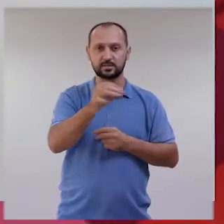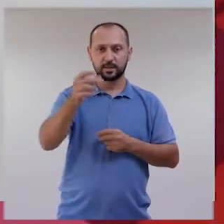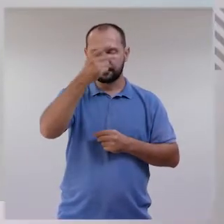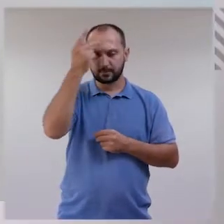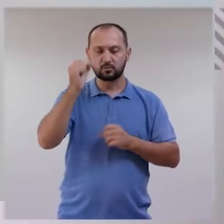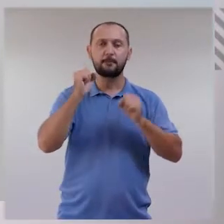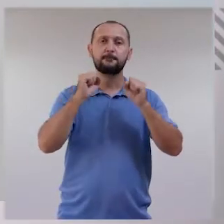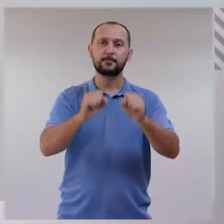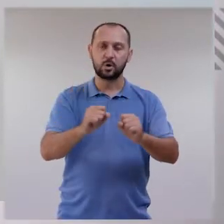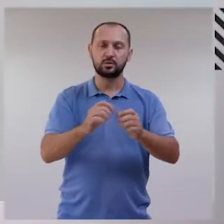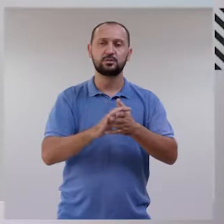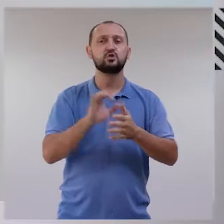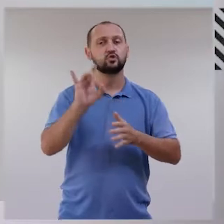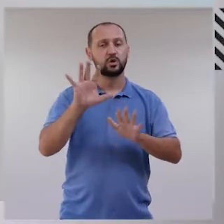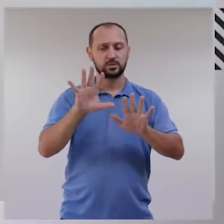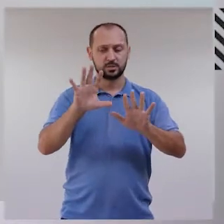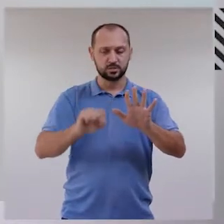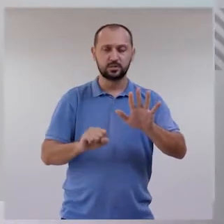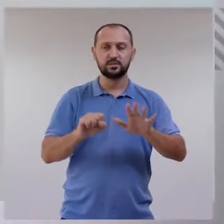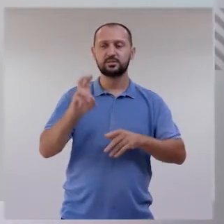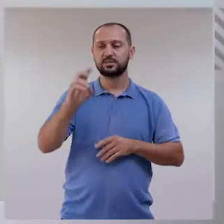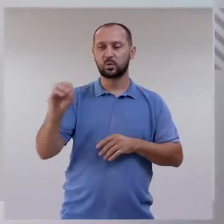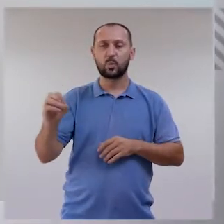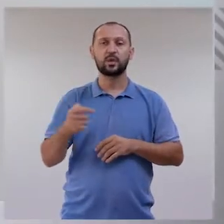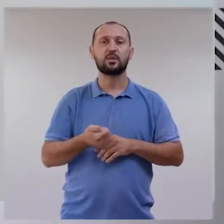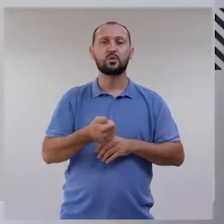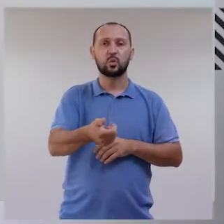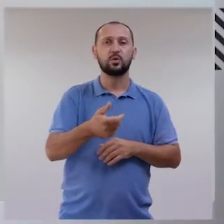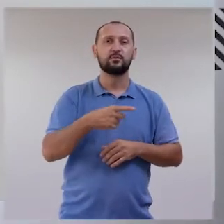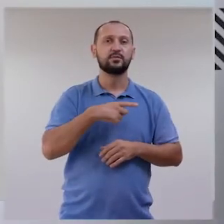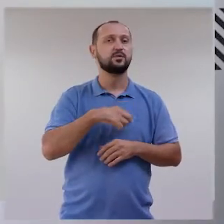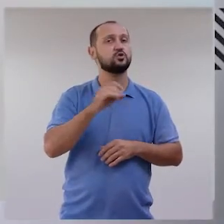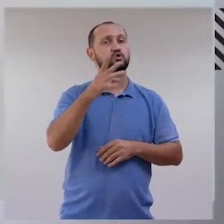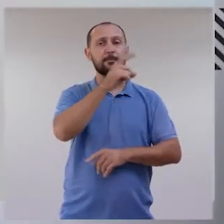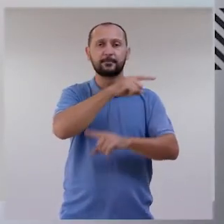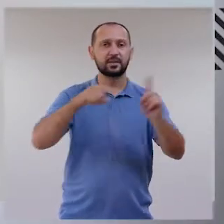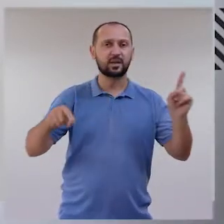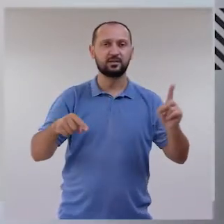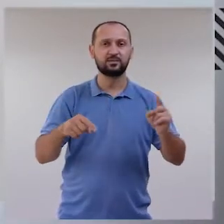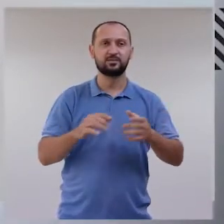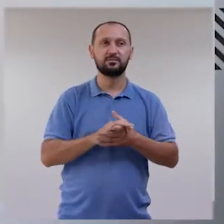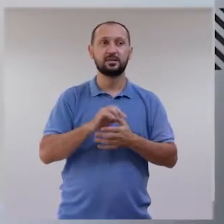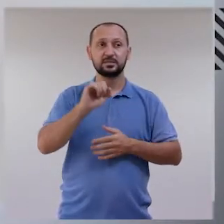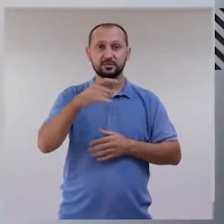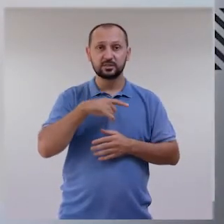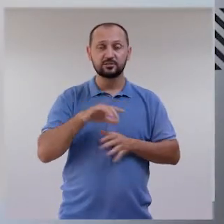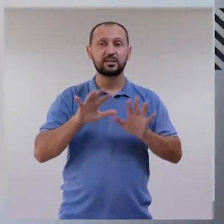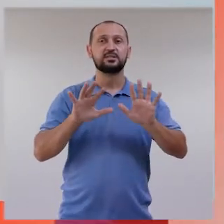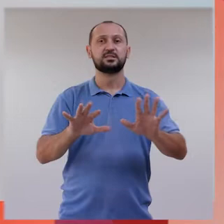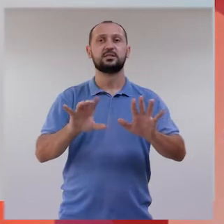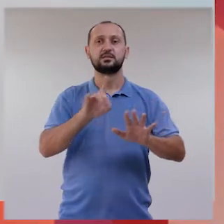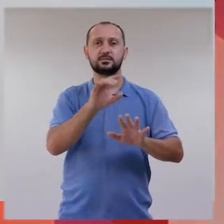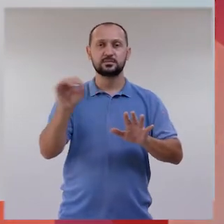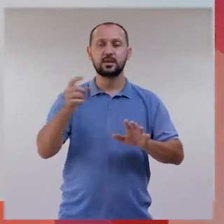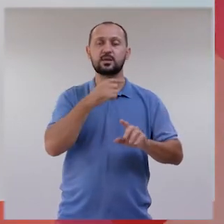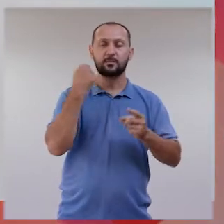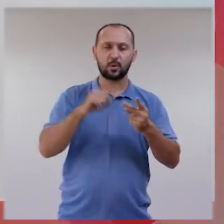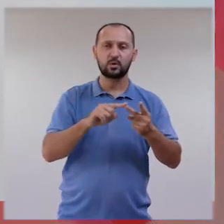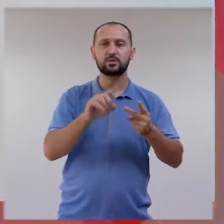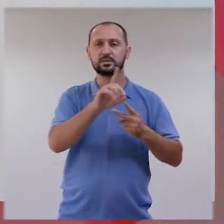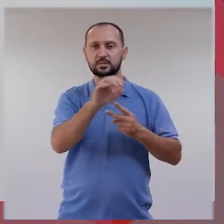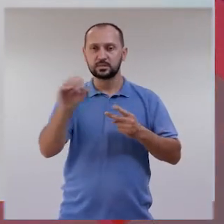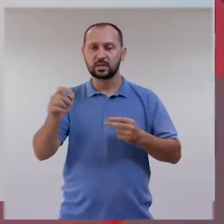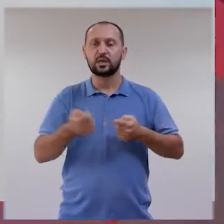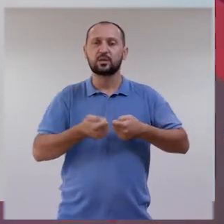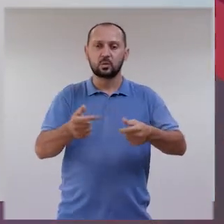100 doadores viáveis, mas só 50 doam, é só 50 doadores que nós vamos ter. Mas se você tiver 100 pessoas